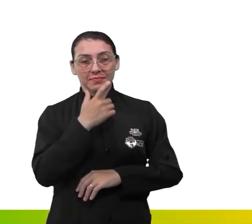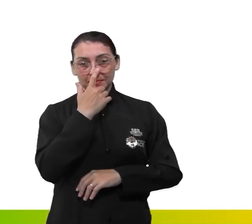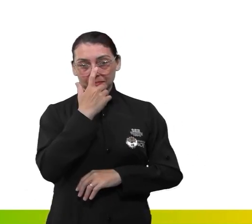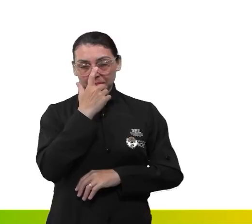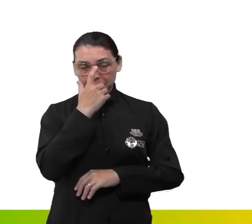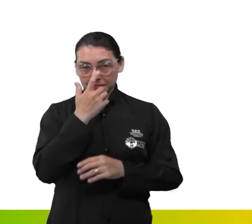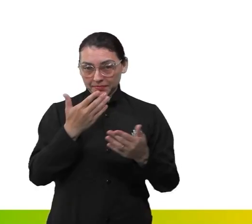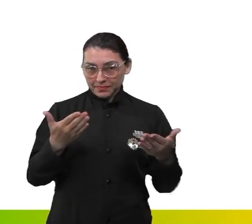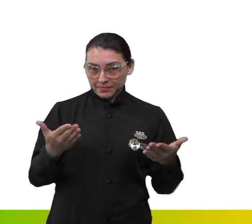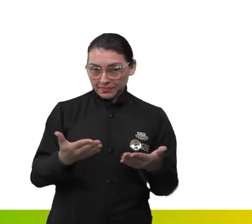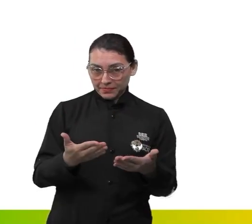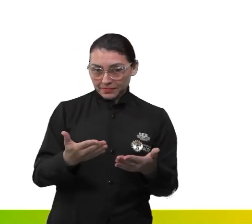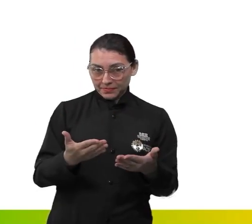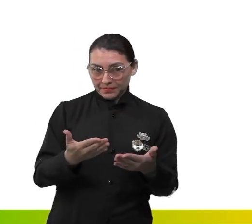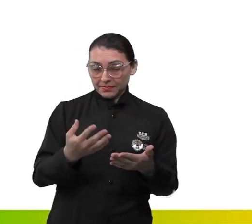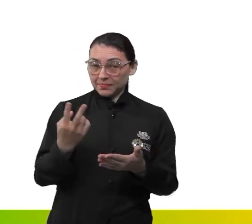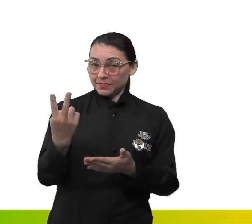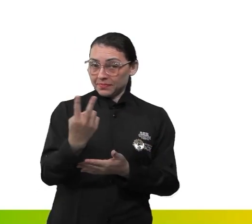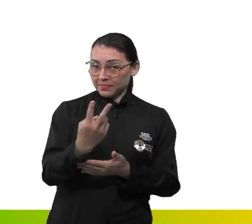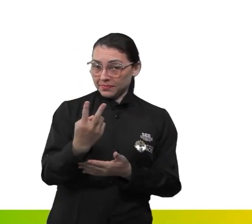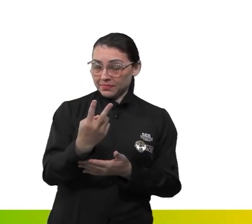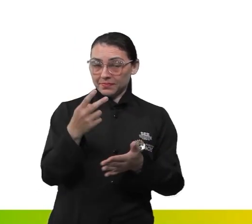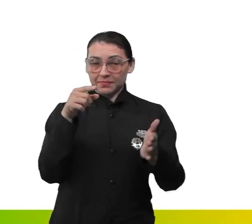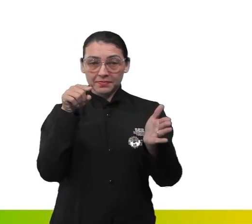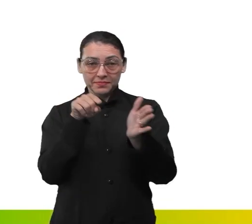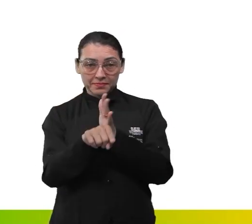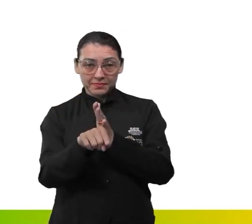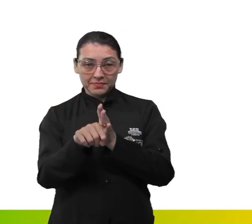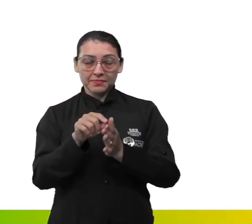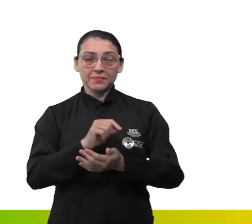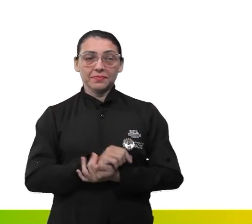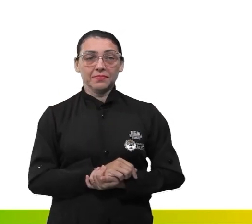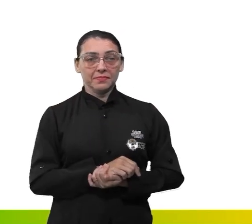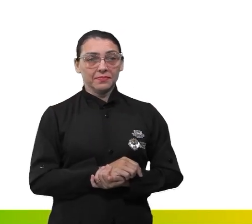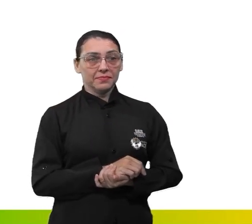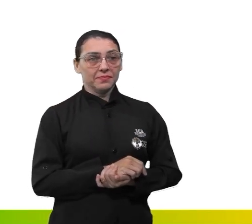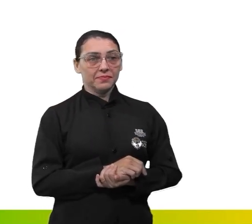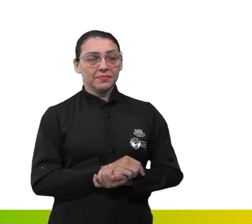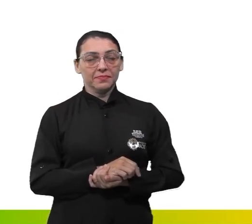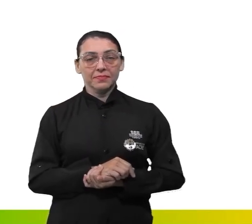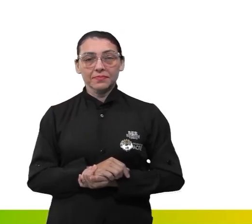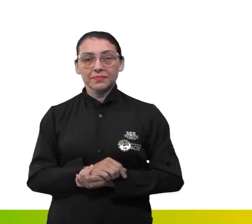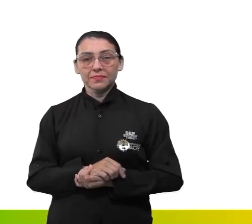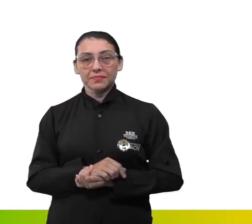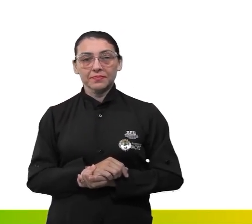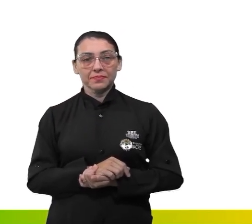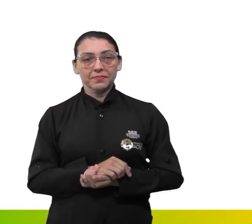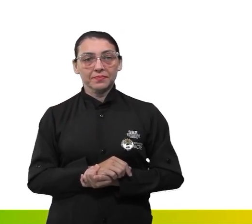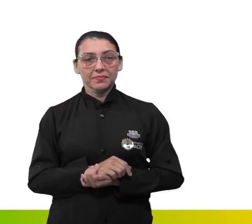Vamos agora para a nossa próxima questão.